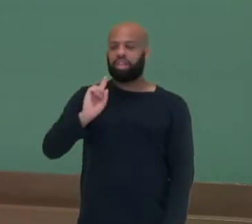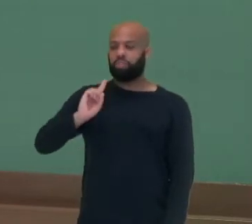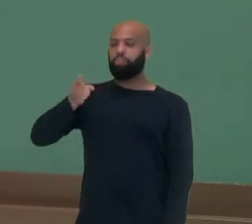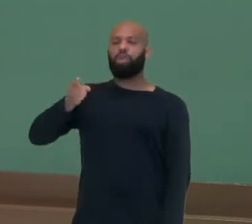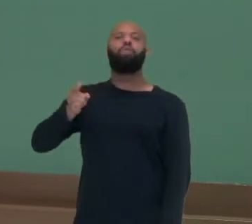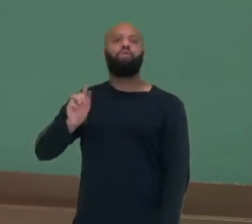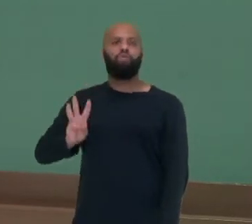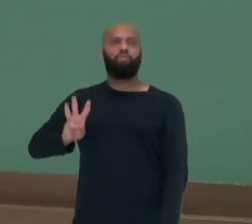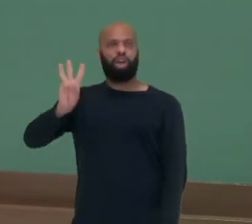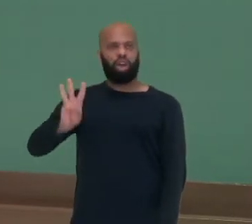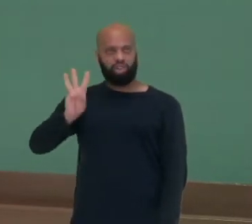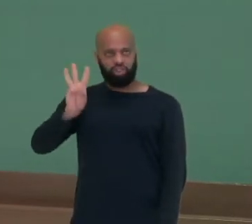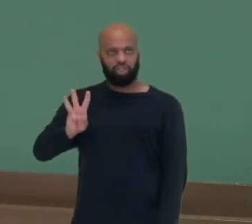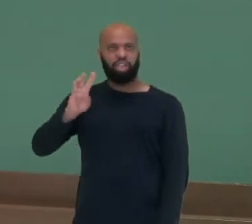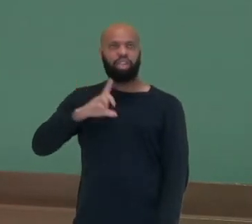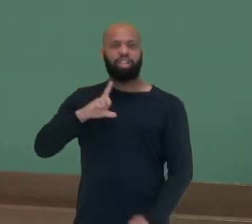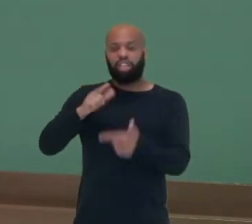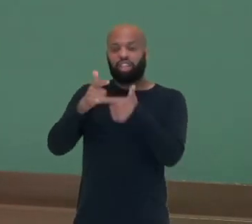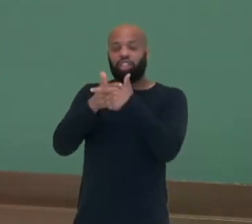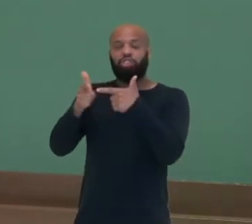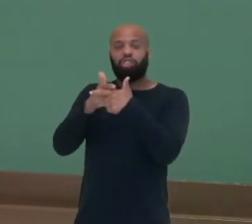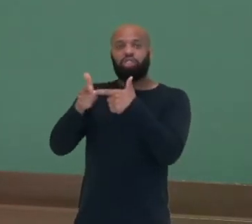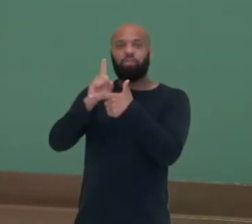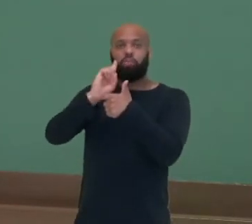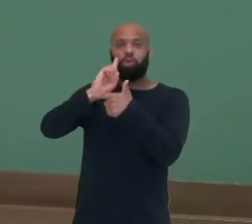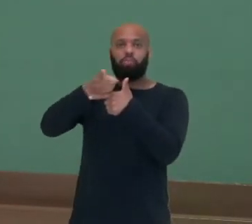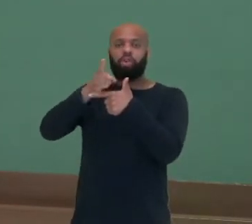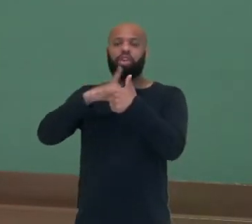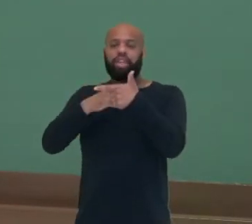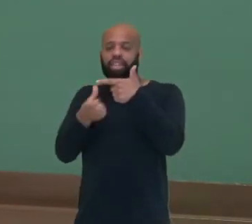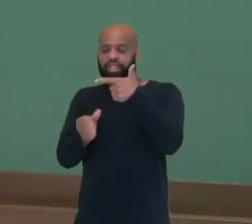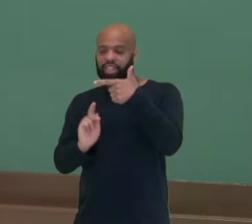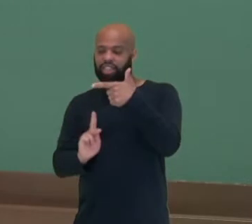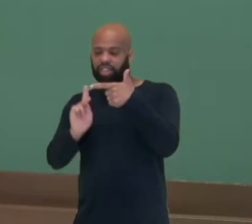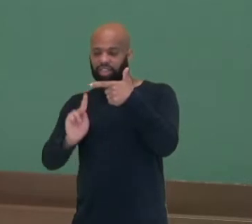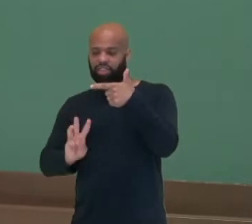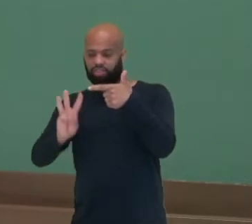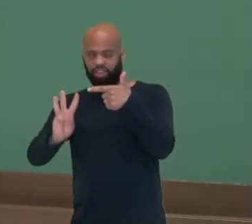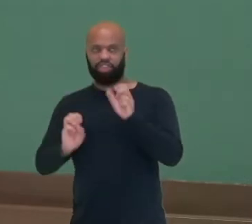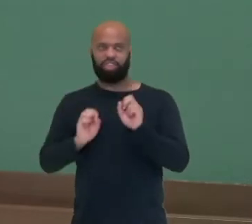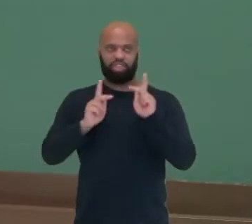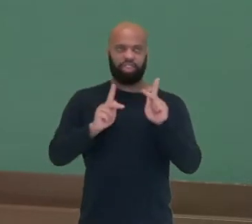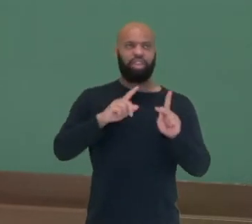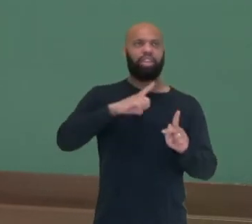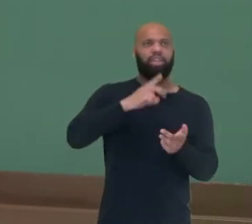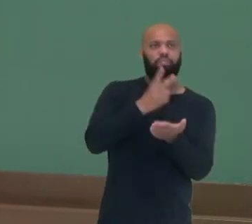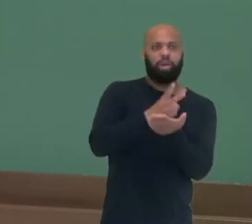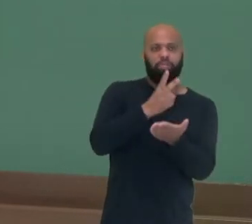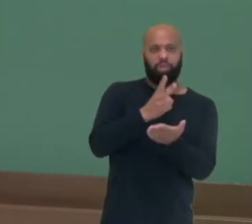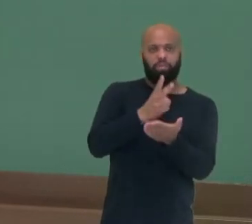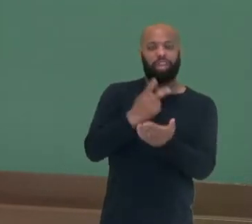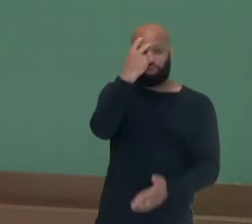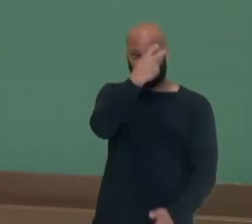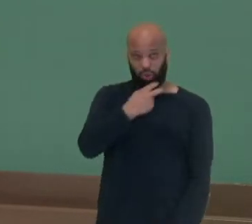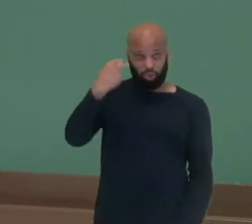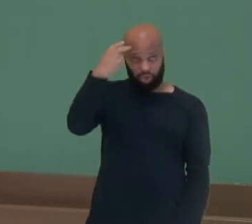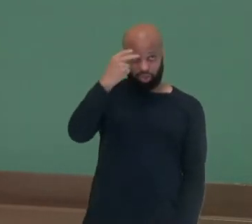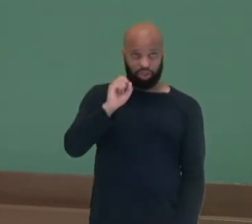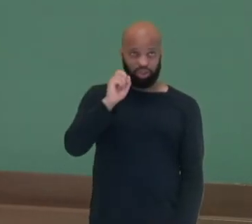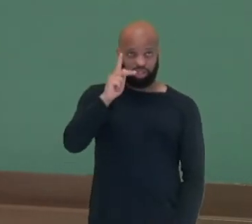nós dividimos por 1.000 e nós temos 6 quilowatts. E permaneceu ligado por 2